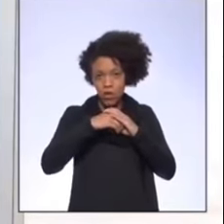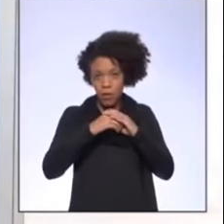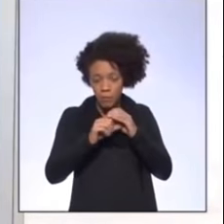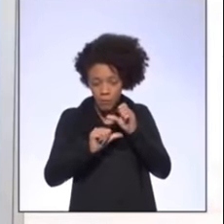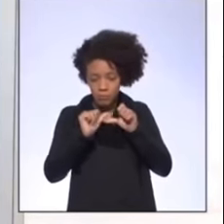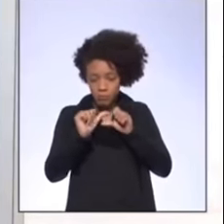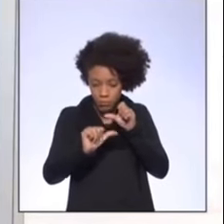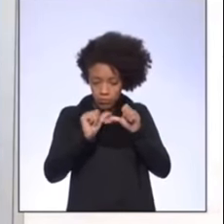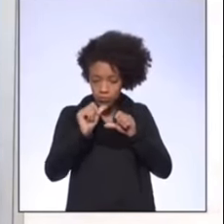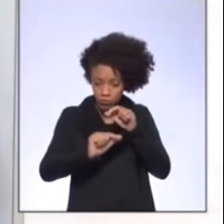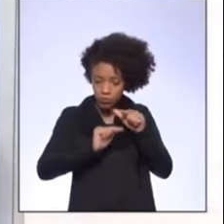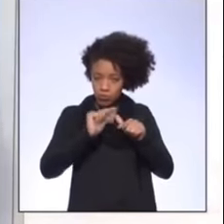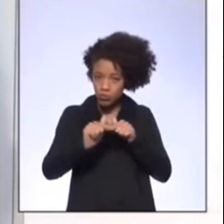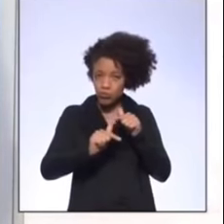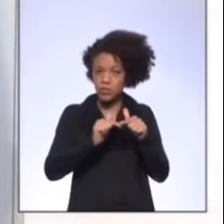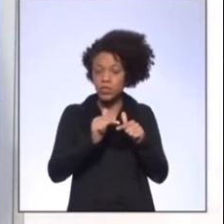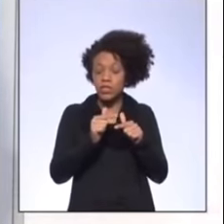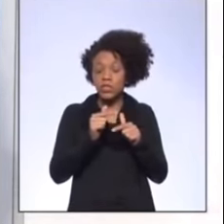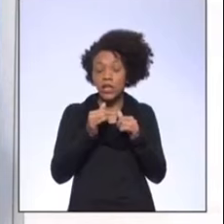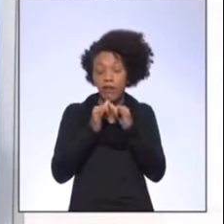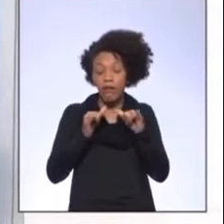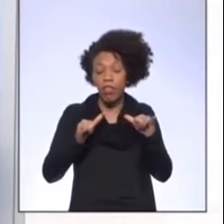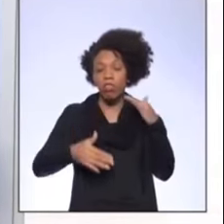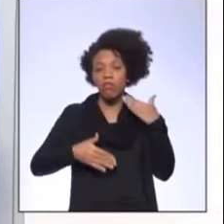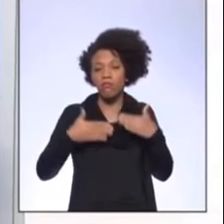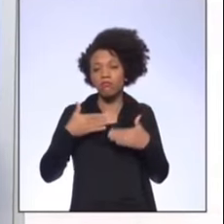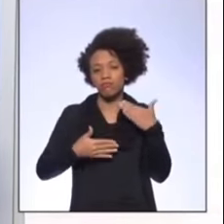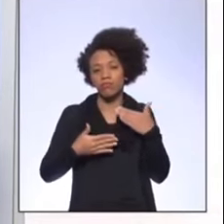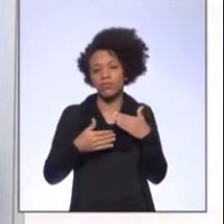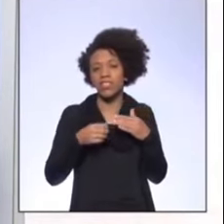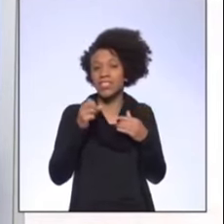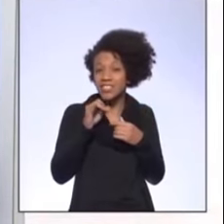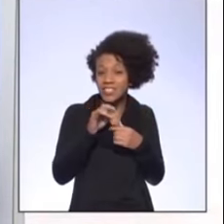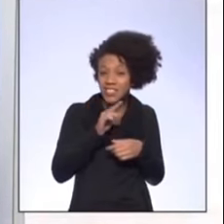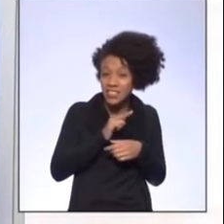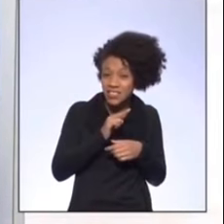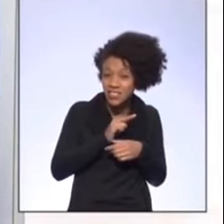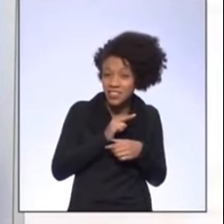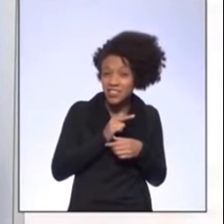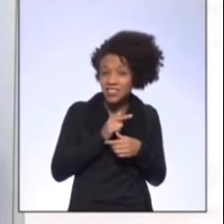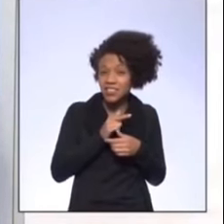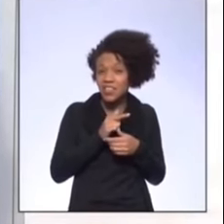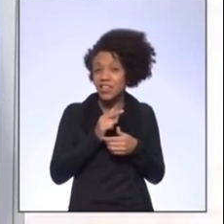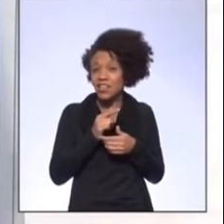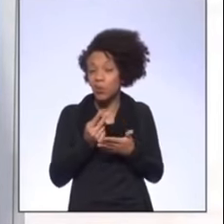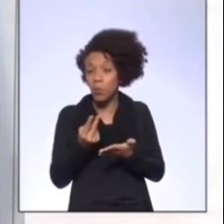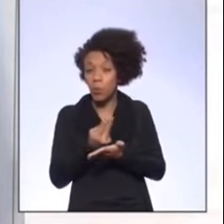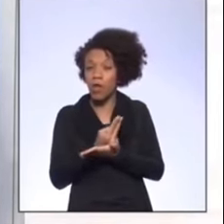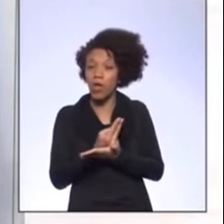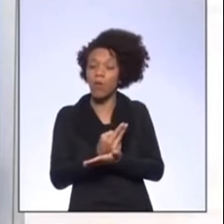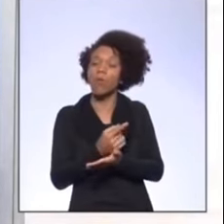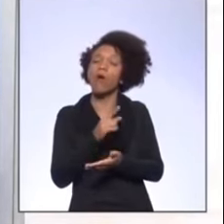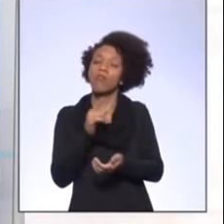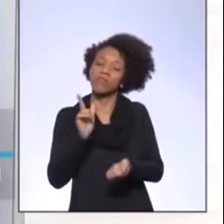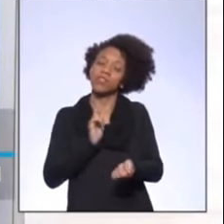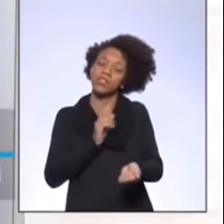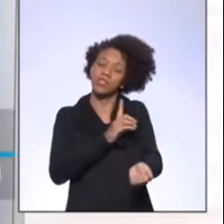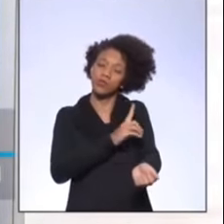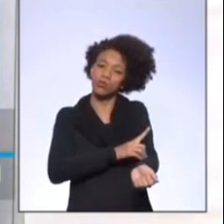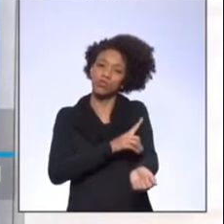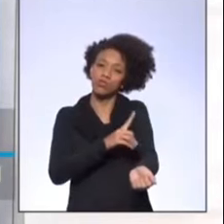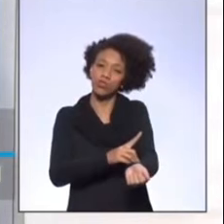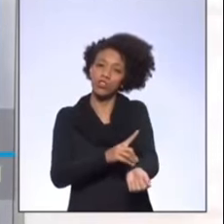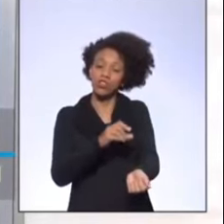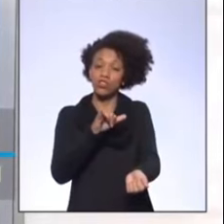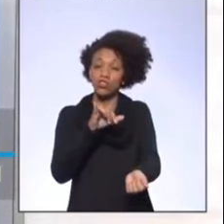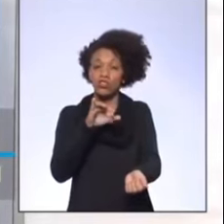energia. Se você tem um defeitinho aqui no pâncreas que não produz insulina, você vai ter um tipo de diabetes. Tá? E